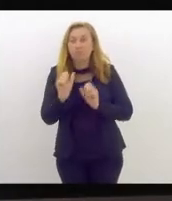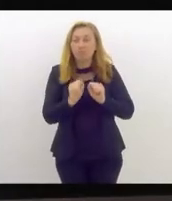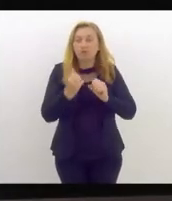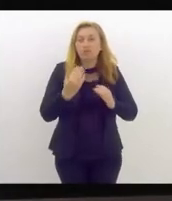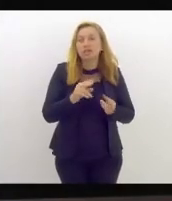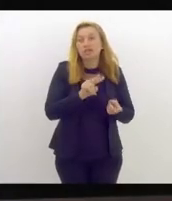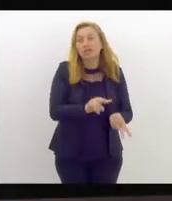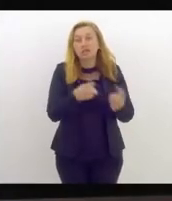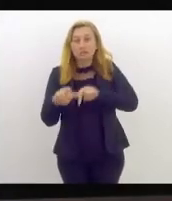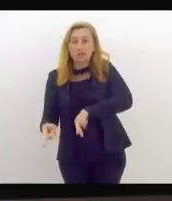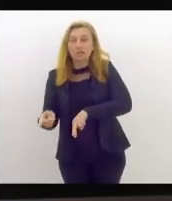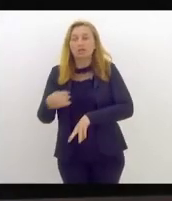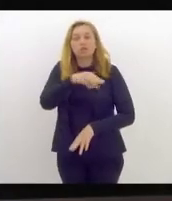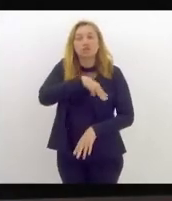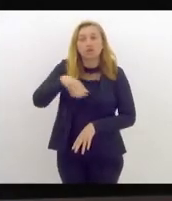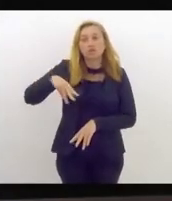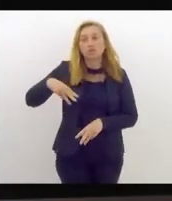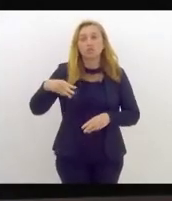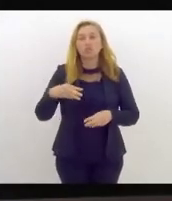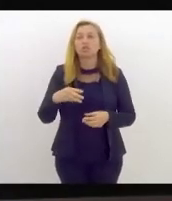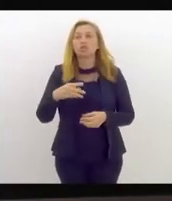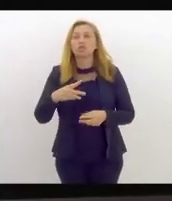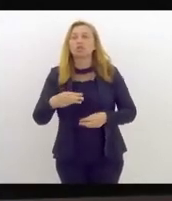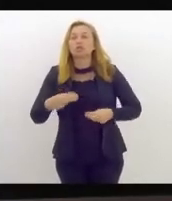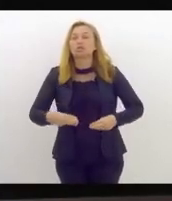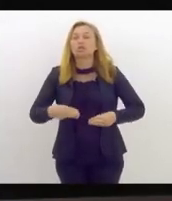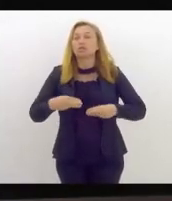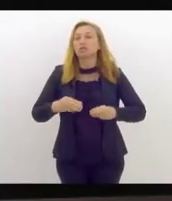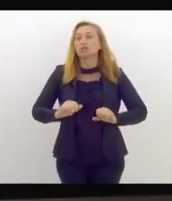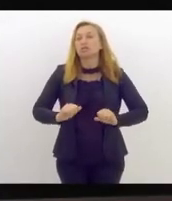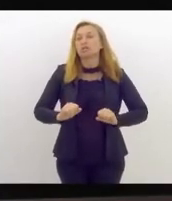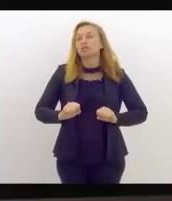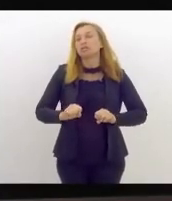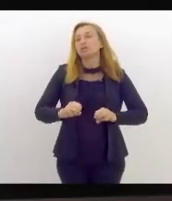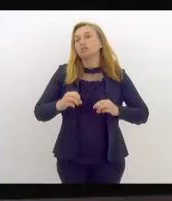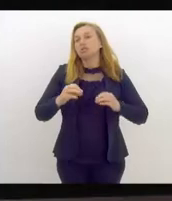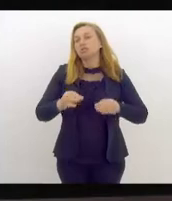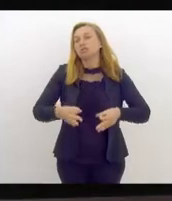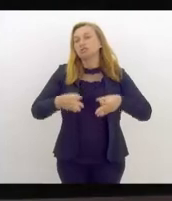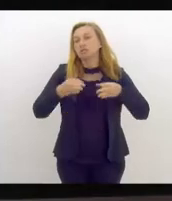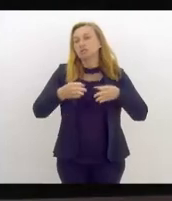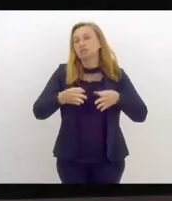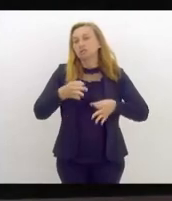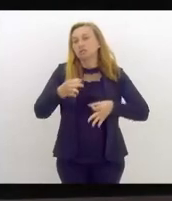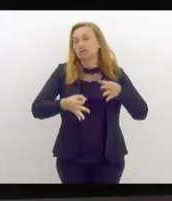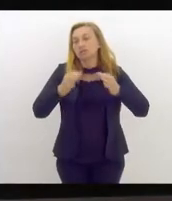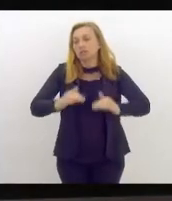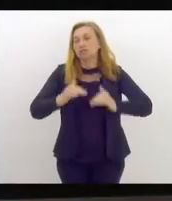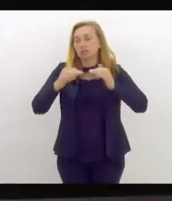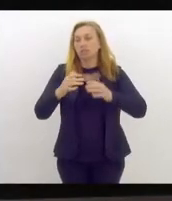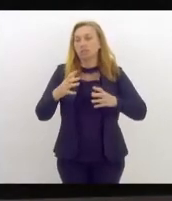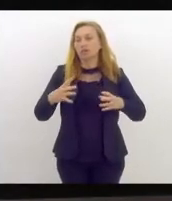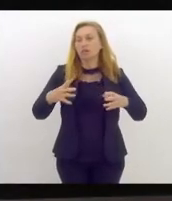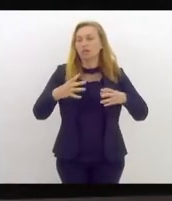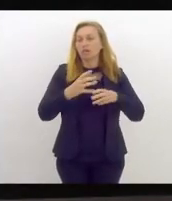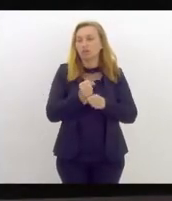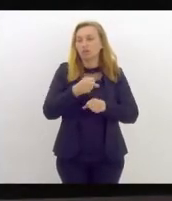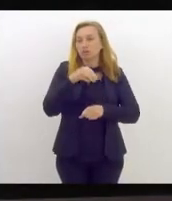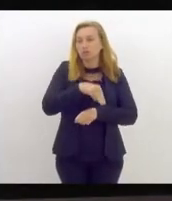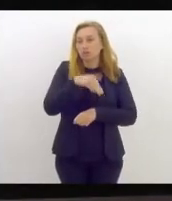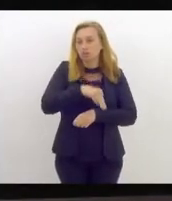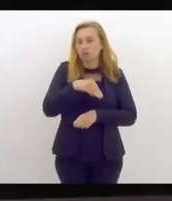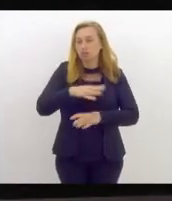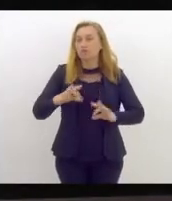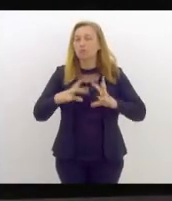Público o Tribunal de Contas pai secretaria para todos os jogos que realmente precisam ter esse Relatório